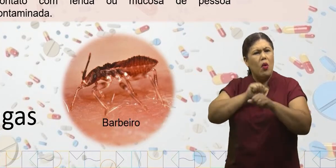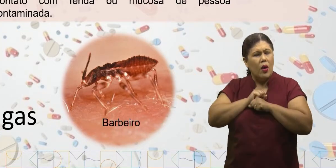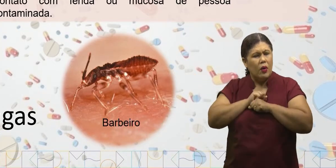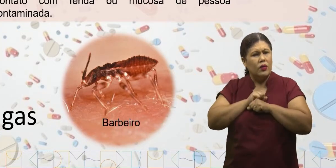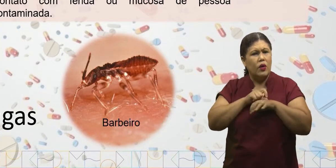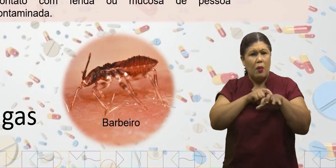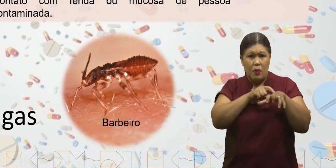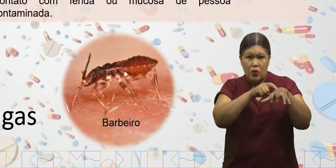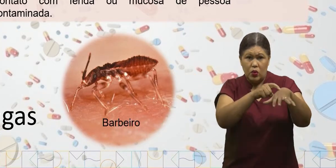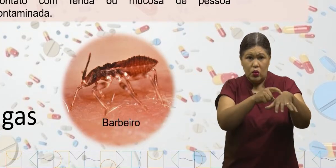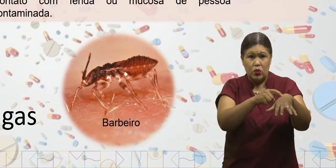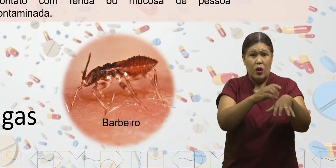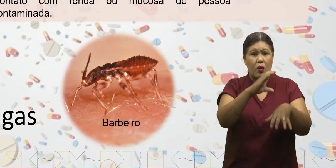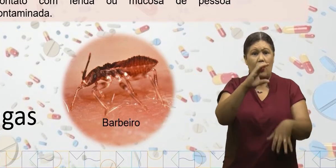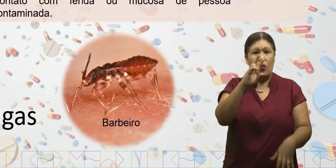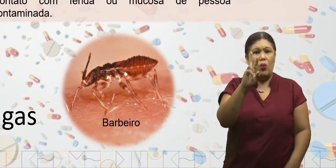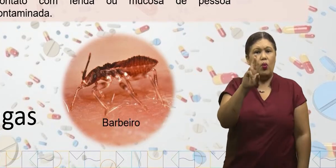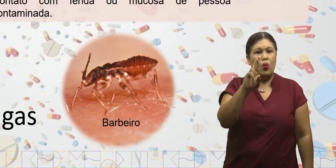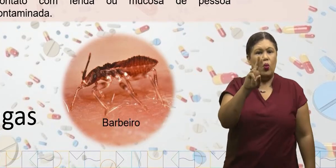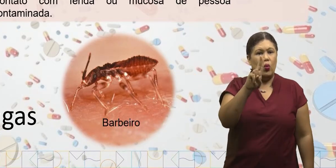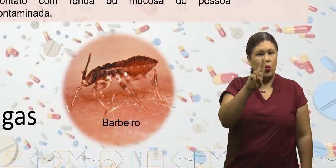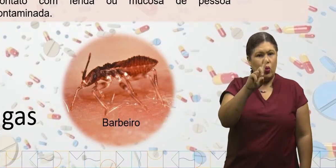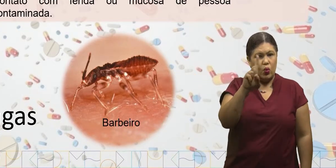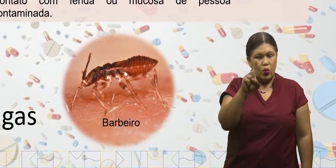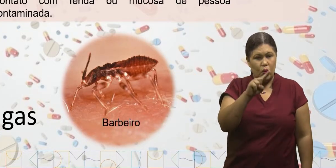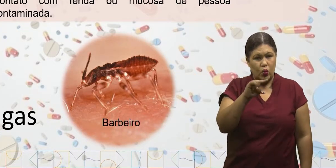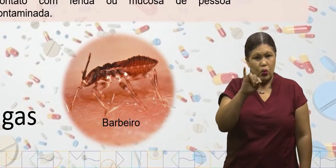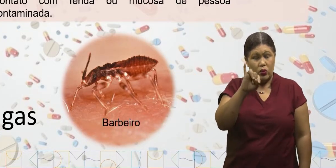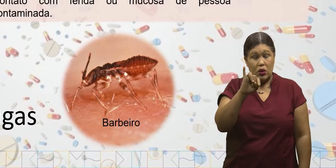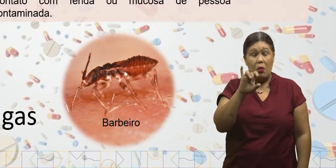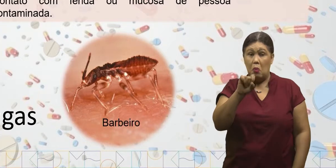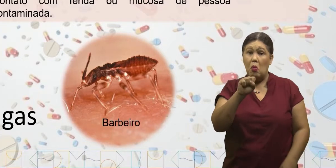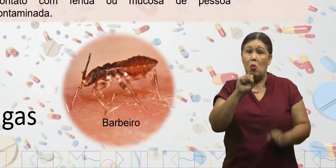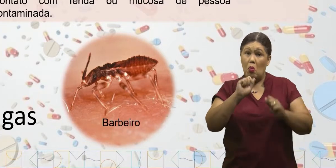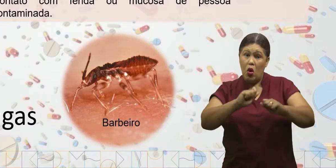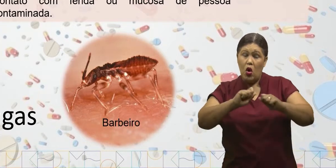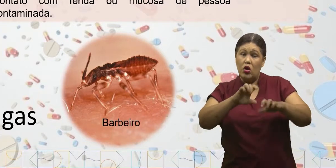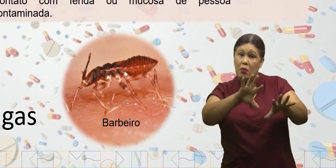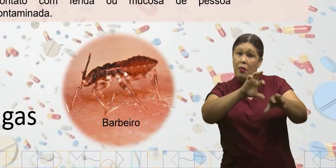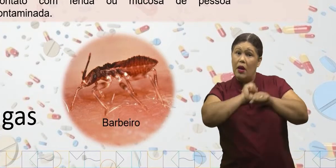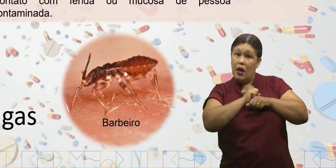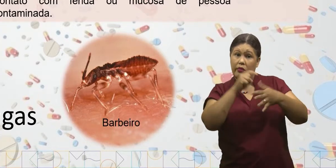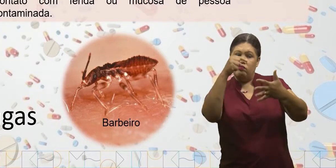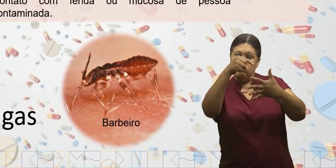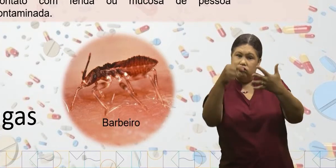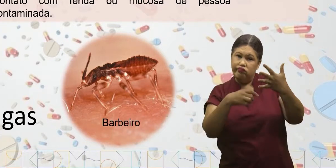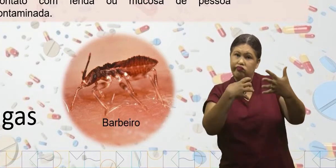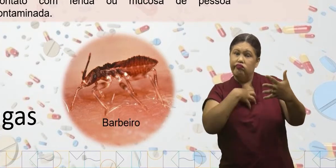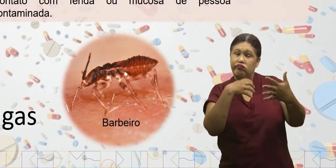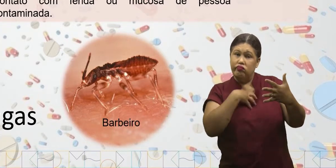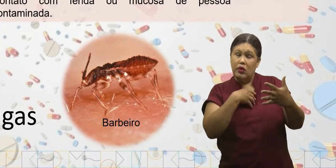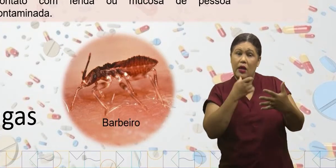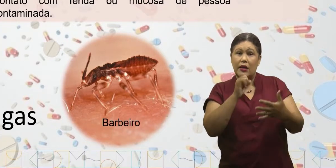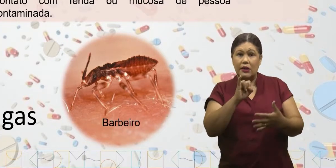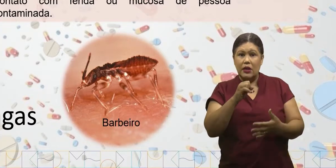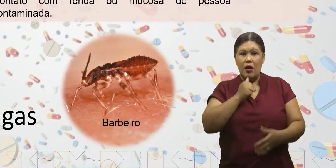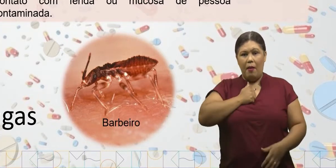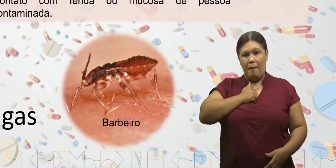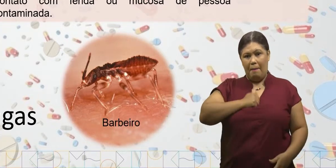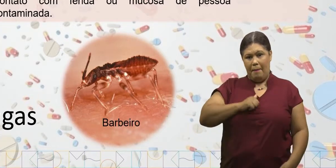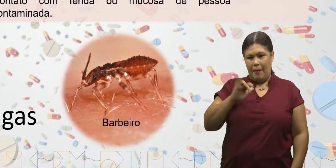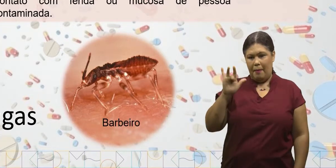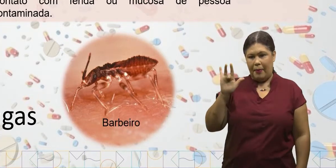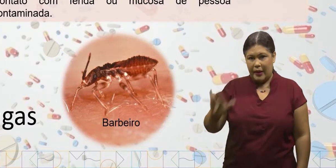cruzi. A doença de Chagas pode ser transmitida de 5 maneiras diferentes: pelo contato das fezes do